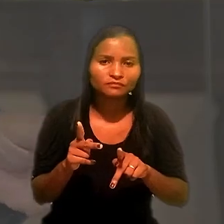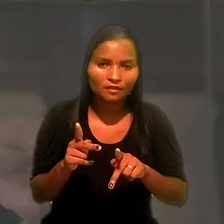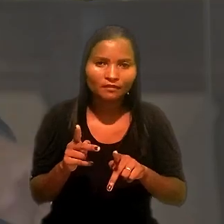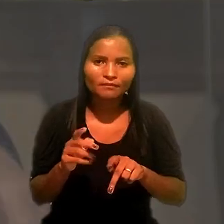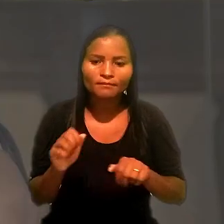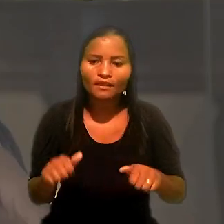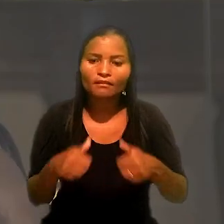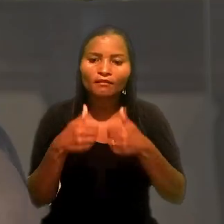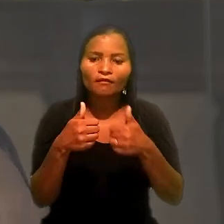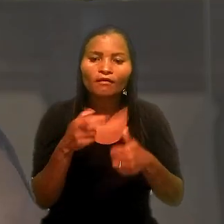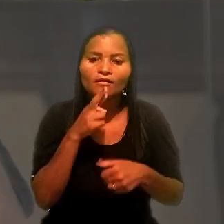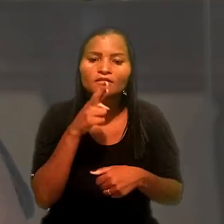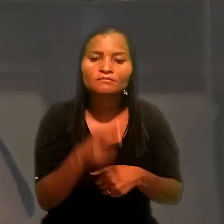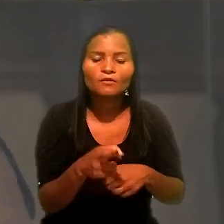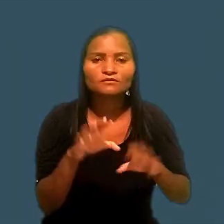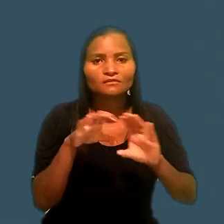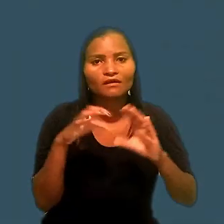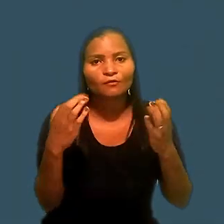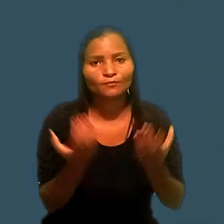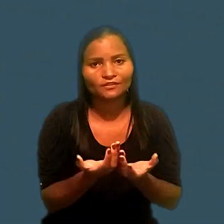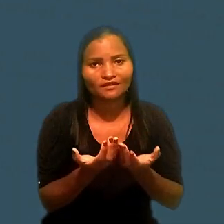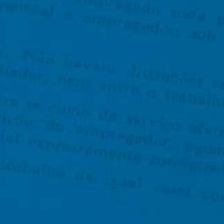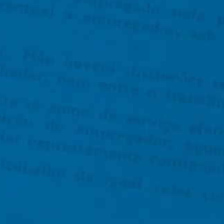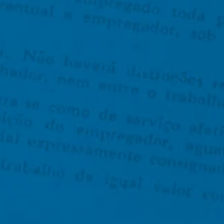melhor resposta à comunidade.